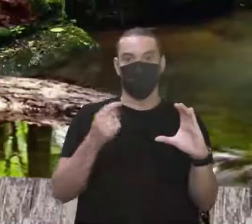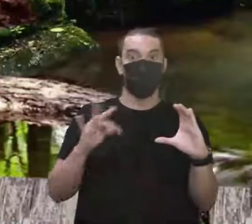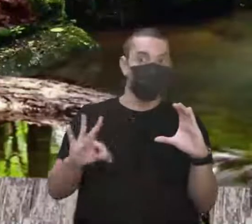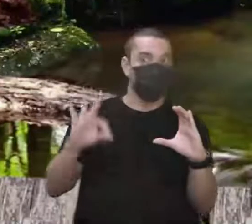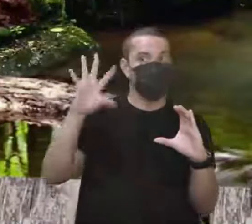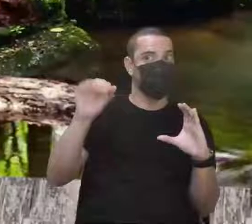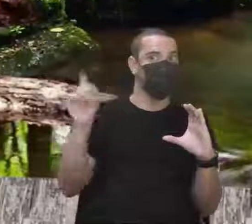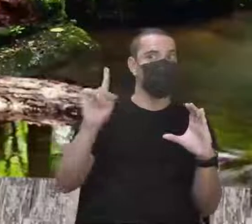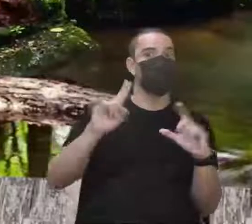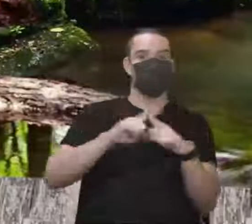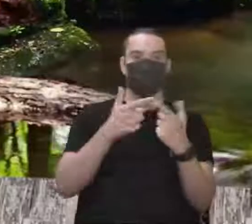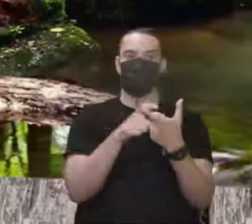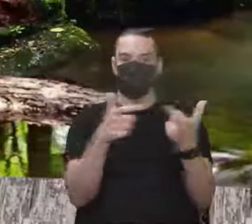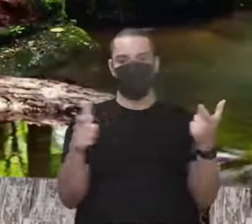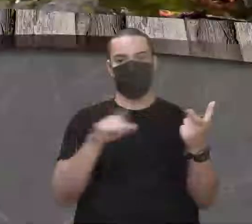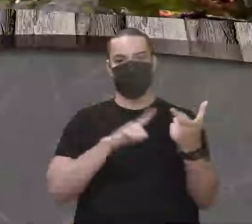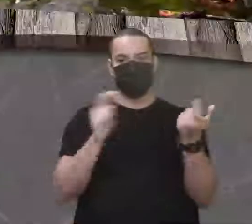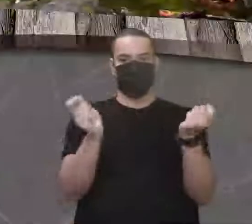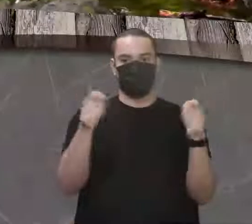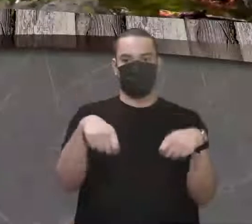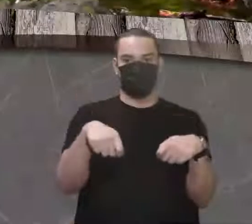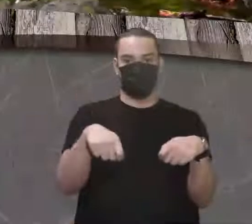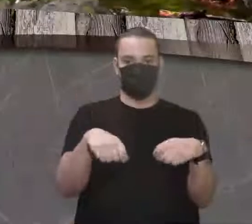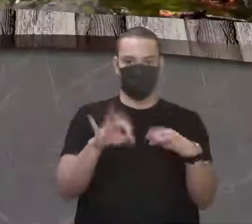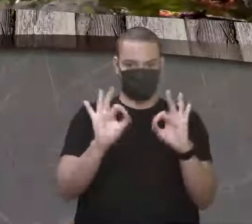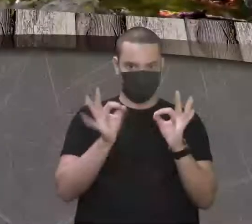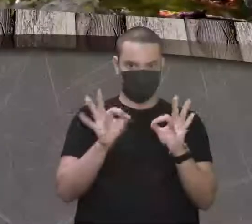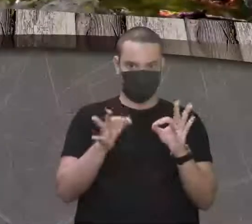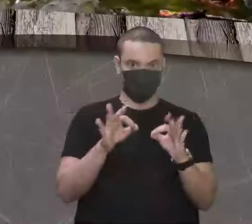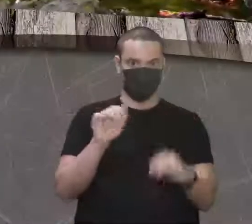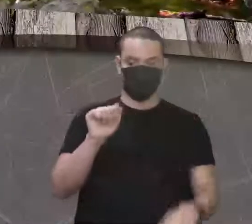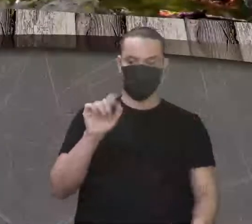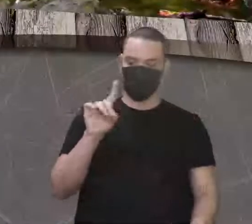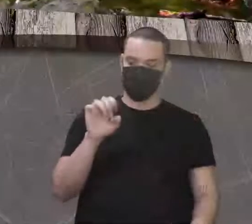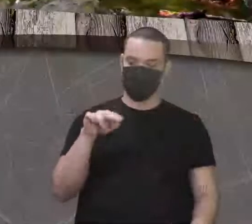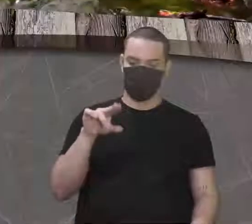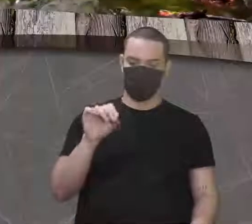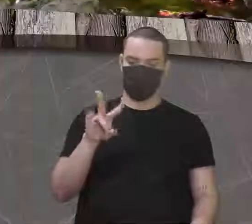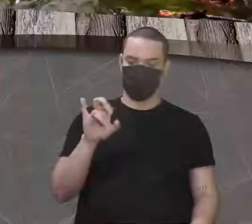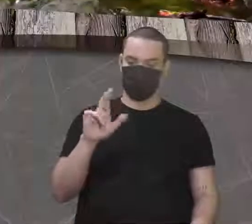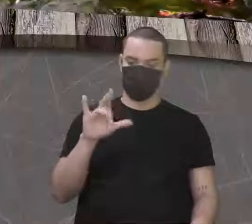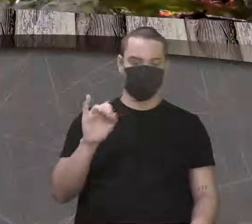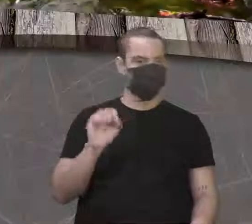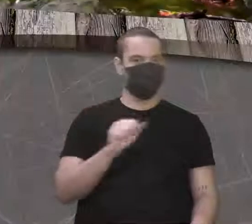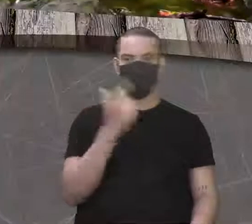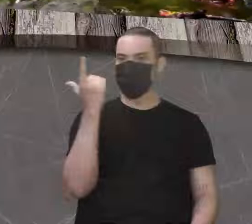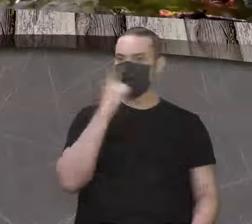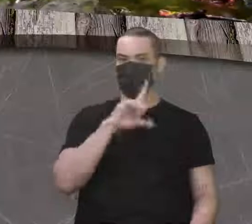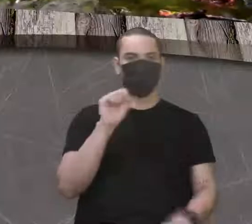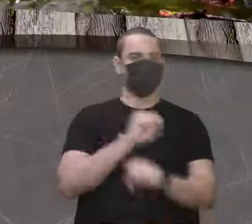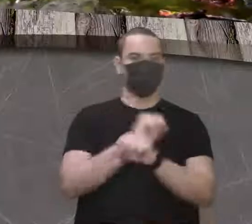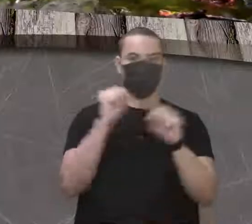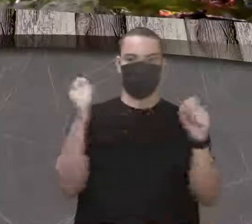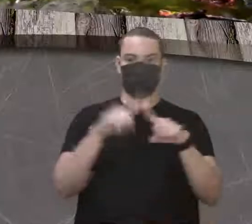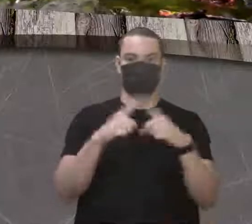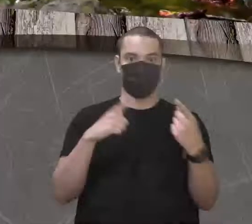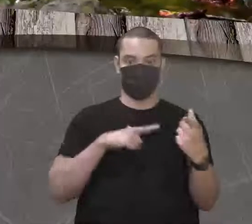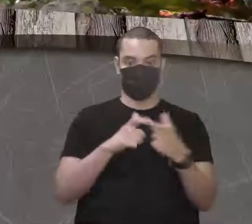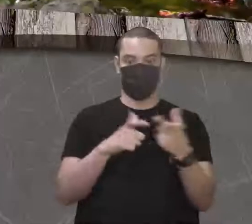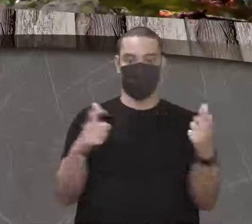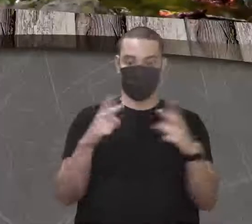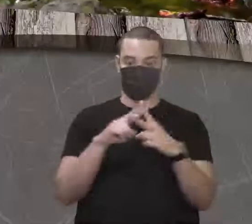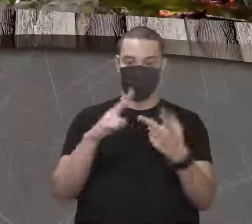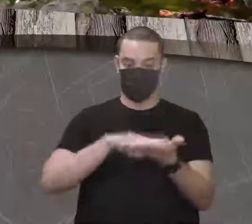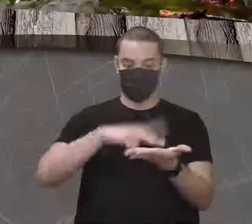todos, tá? Mas a maioria deles tem essa capacidade. Os adenovírus não conseguem, mas eles transportam um grande volume, entram